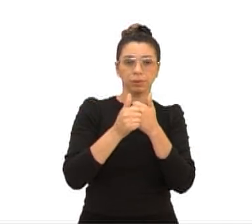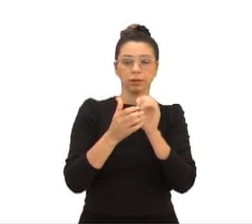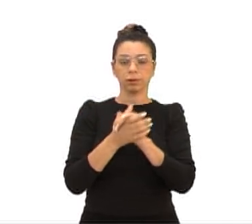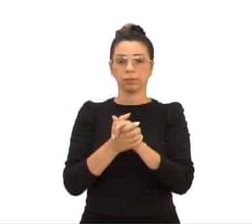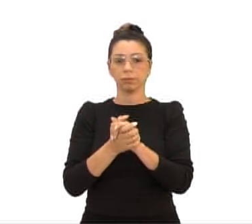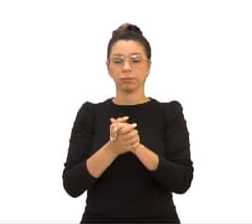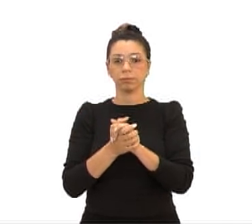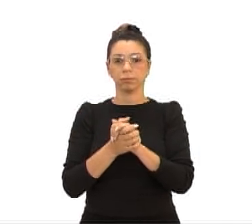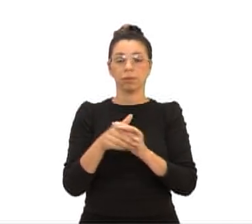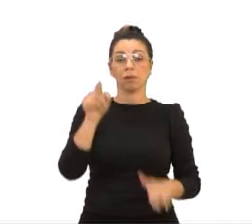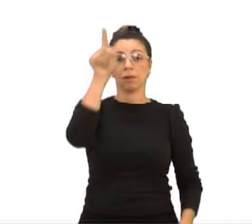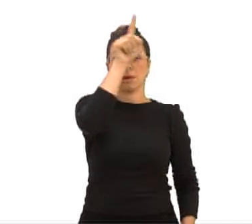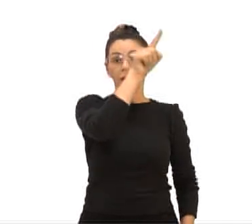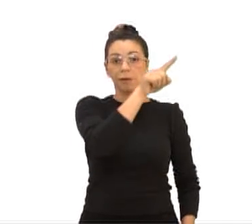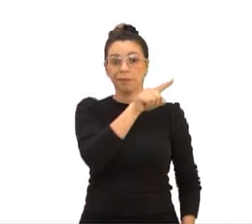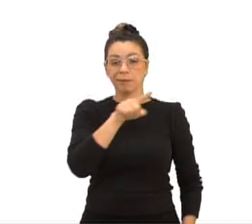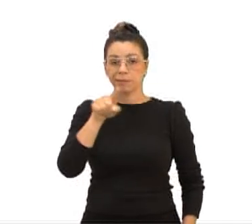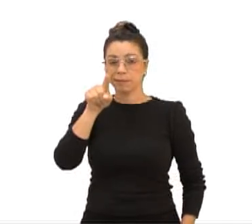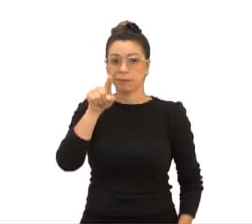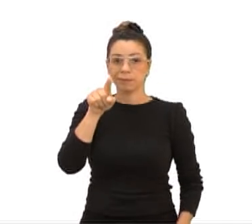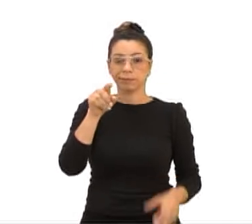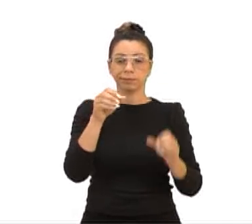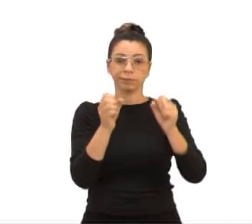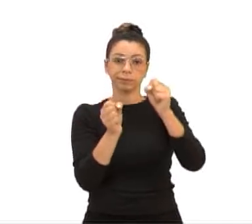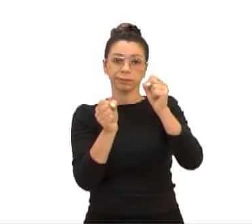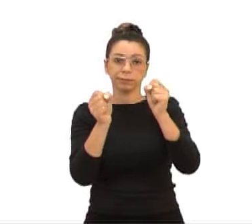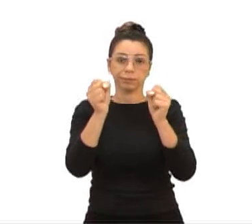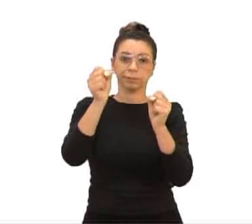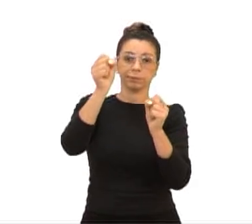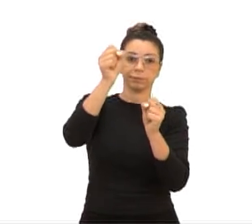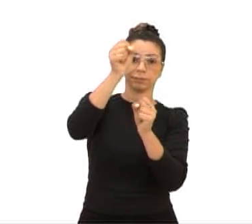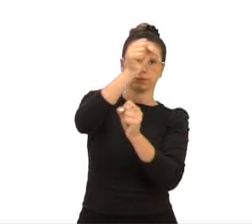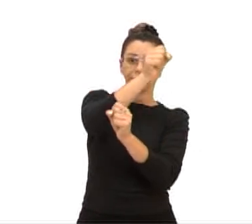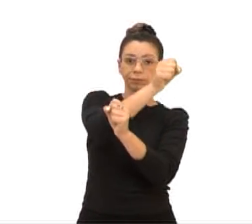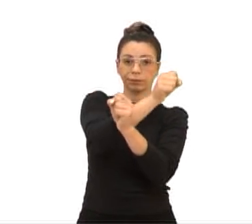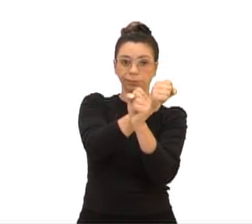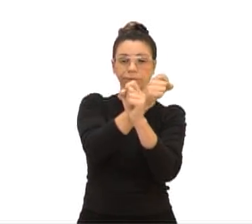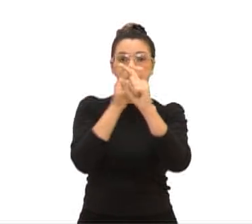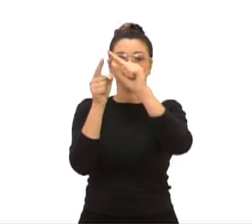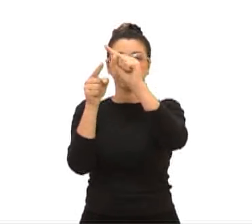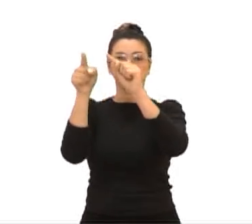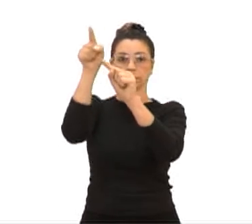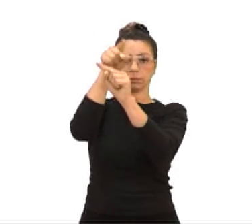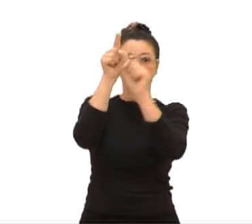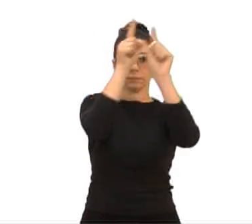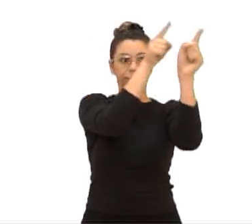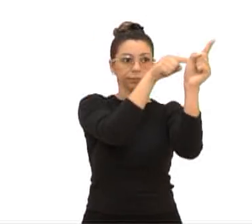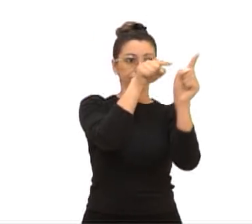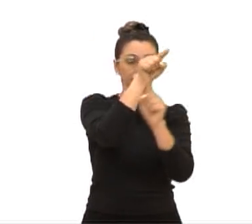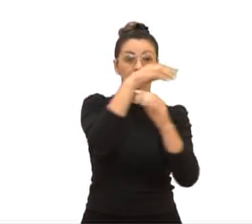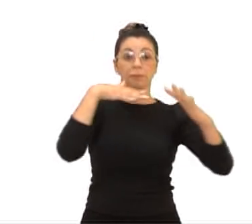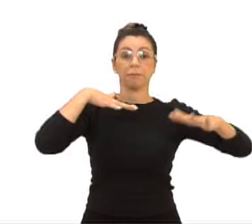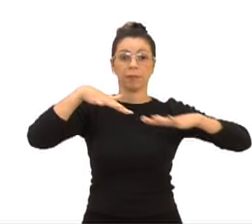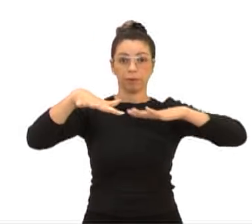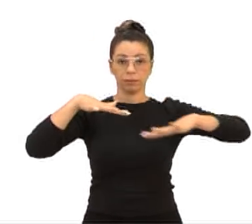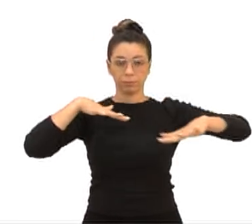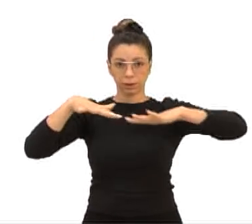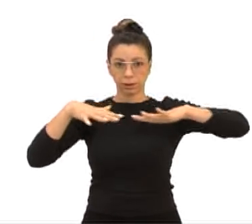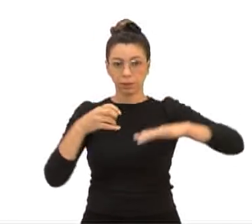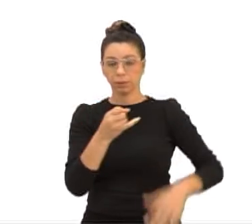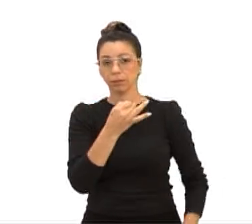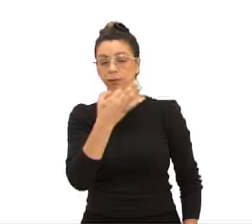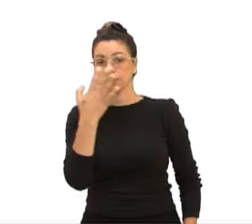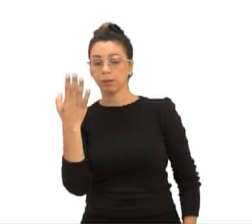girando as circunferências menores, dando movimento ao sistema. Quantos centímetros a circunferência